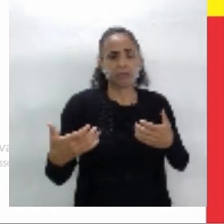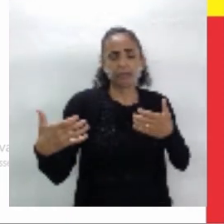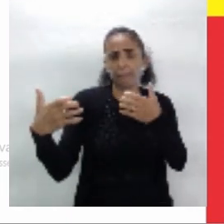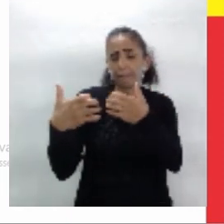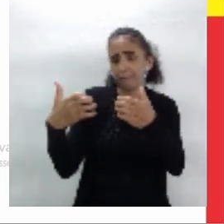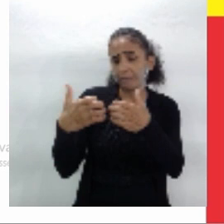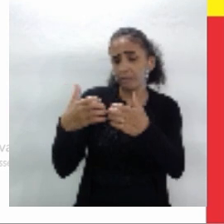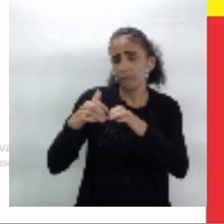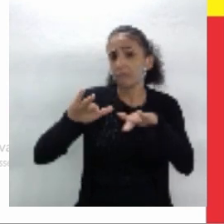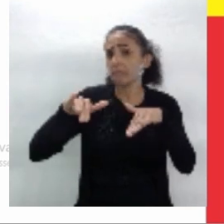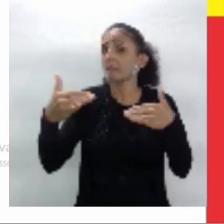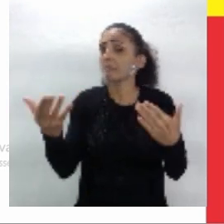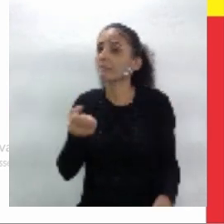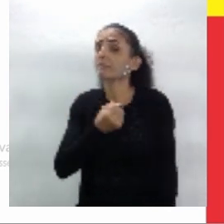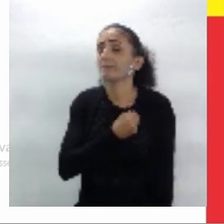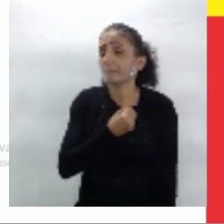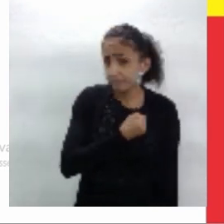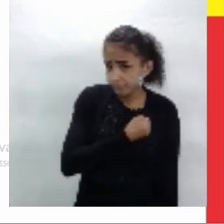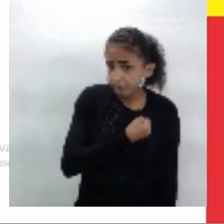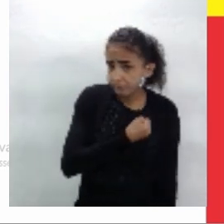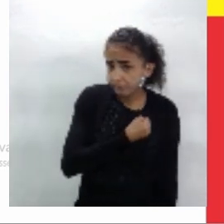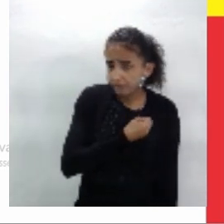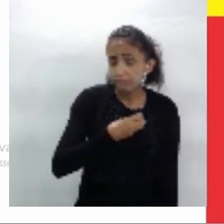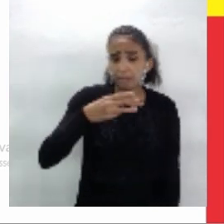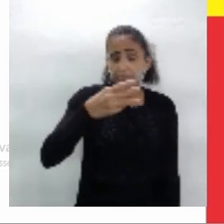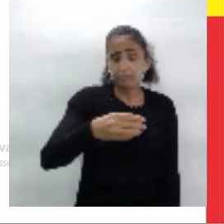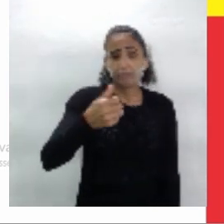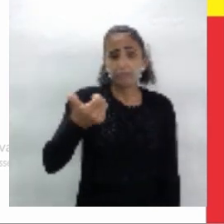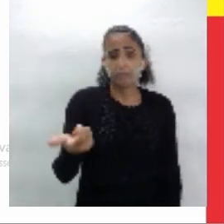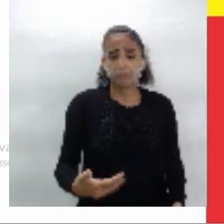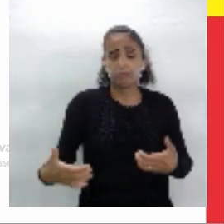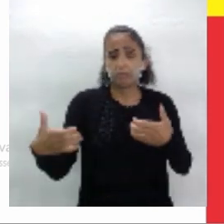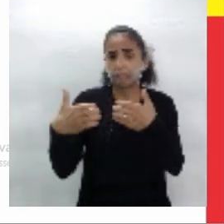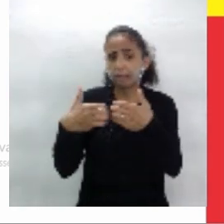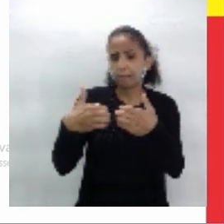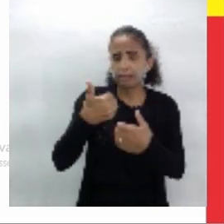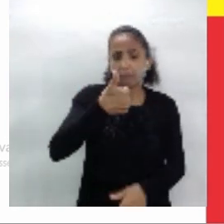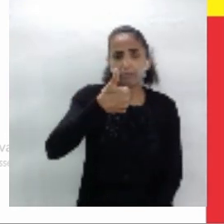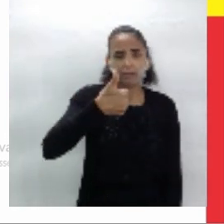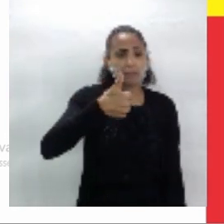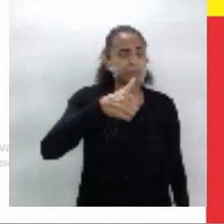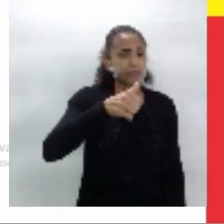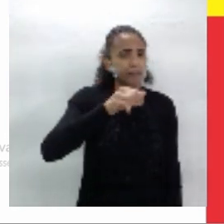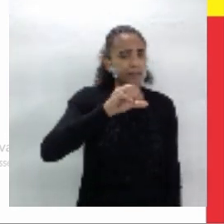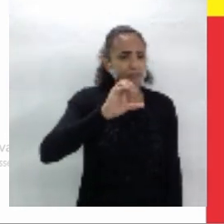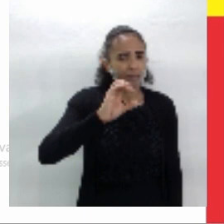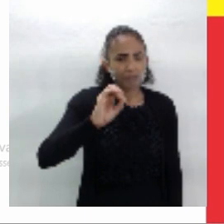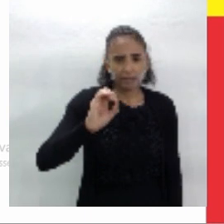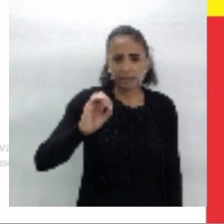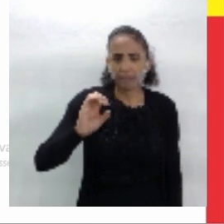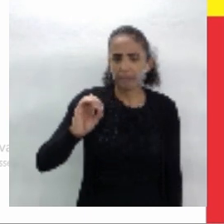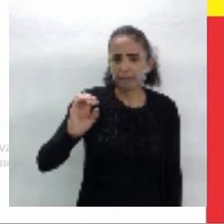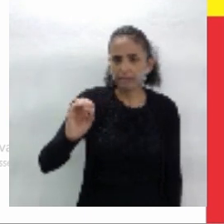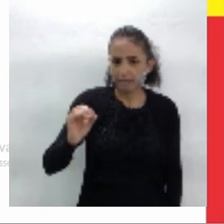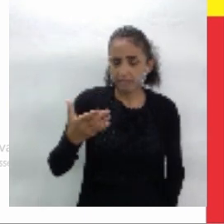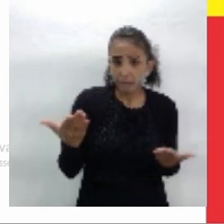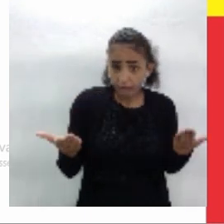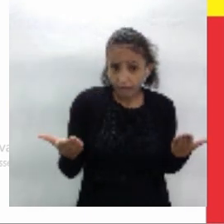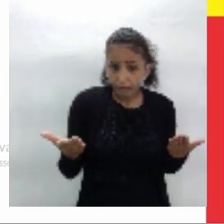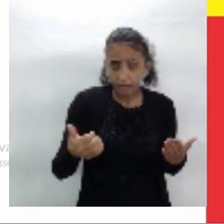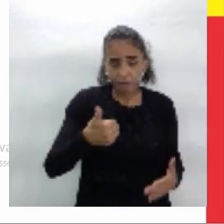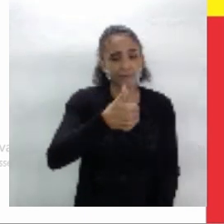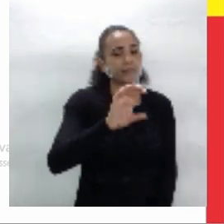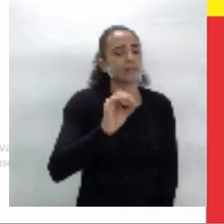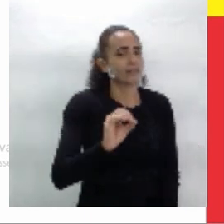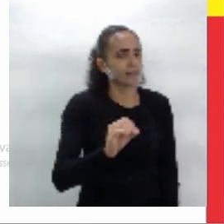ou 31 está mais perto de 100? 31 está mais perto de 100. Nesse caso, não. 31 está mais perto de